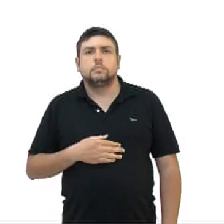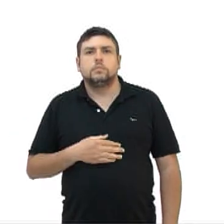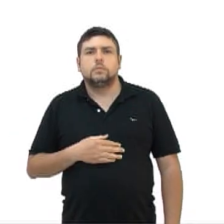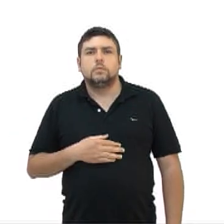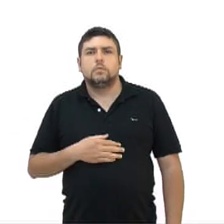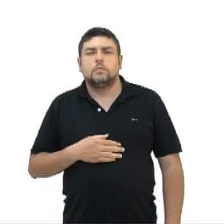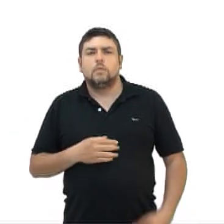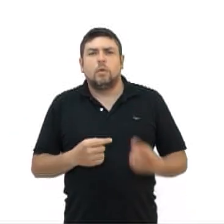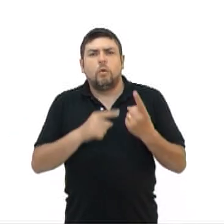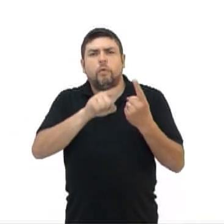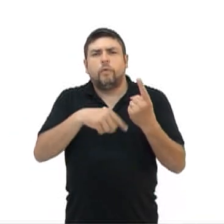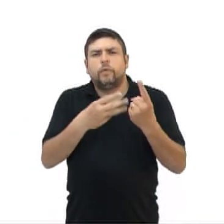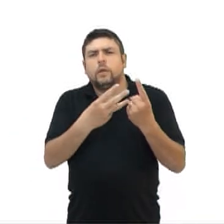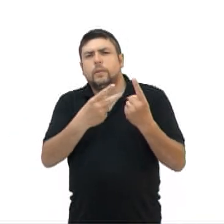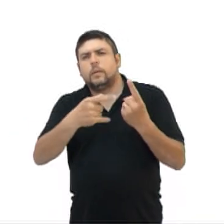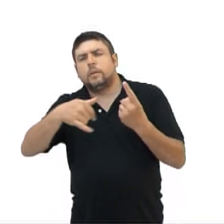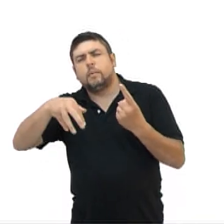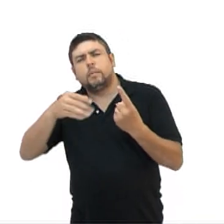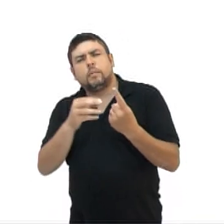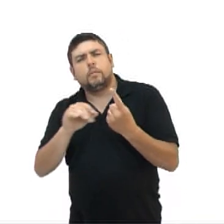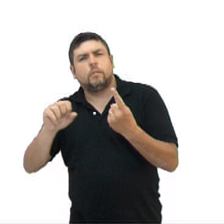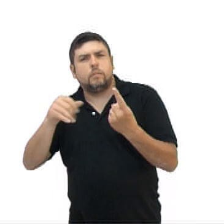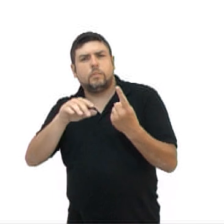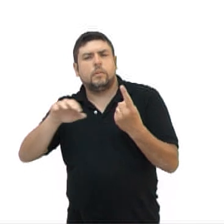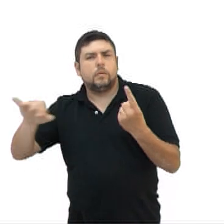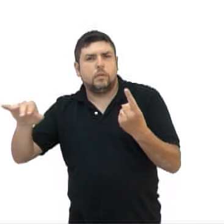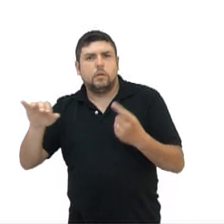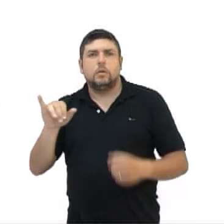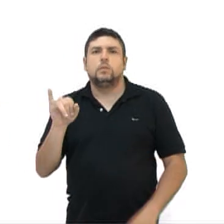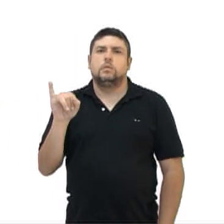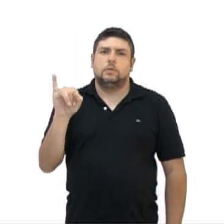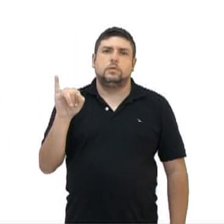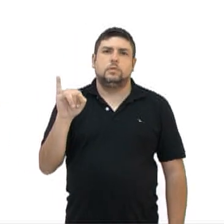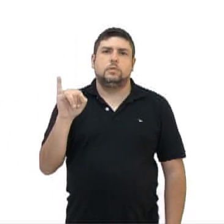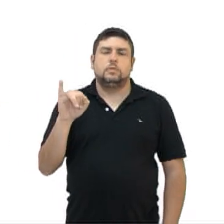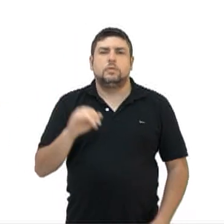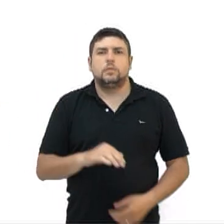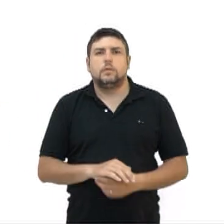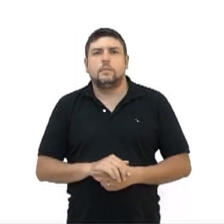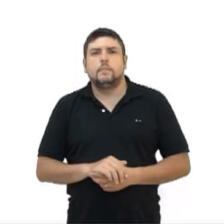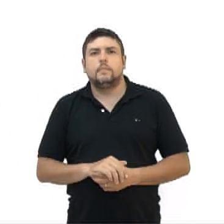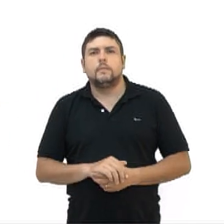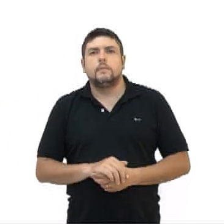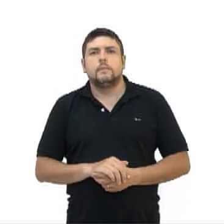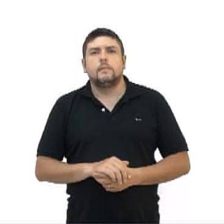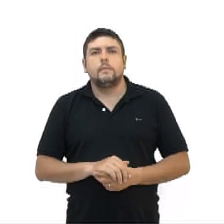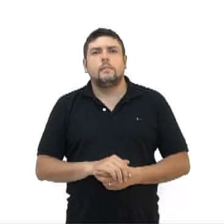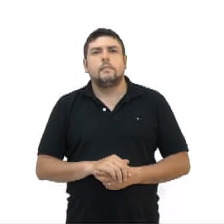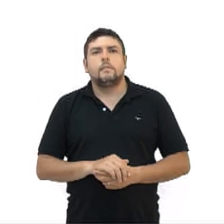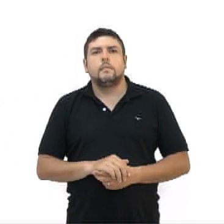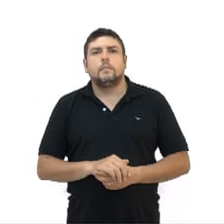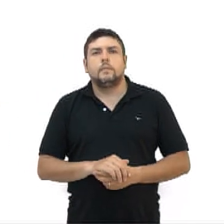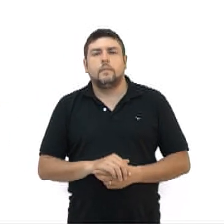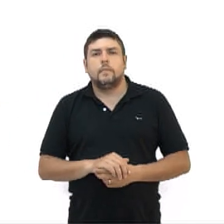1,732168, eu não sei qual é o próximo número, então ele é irracional também. Esse daqui,